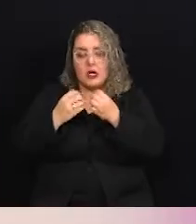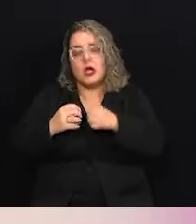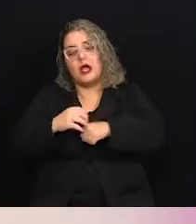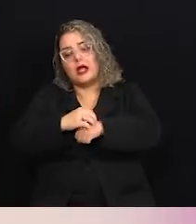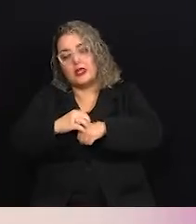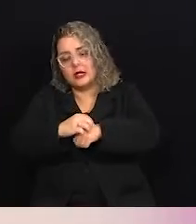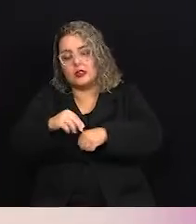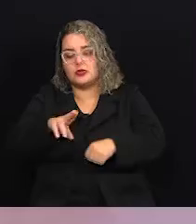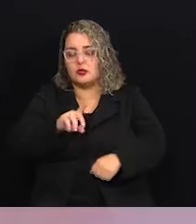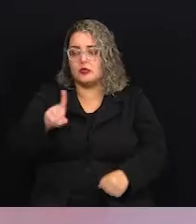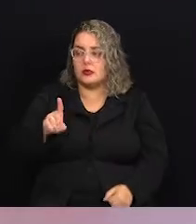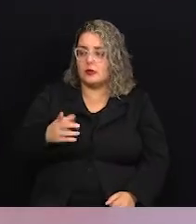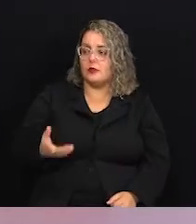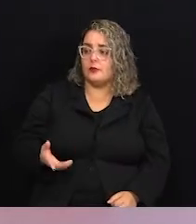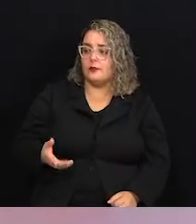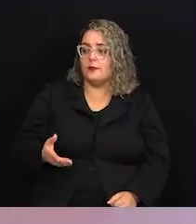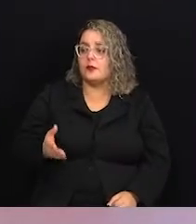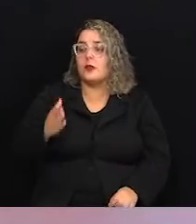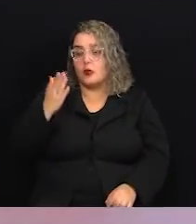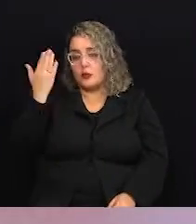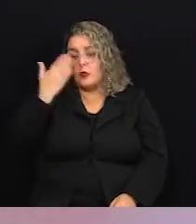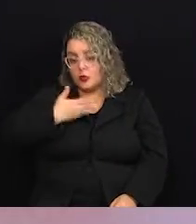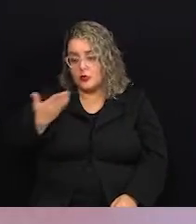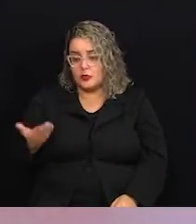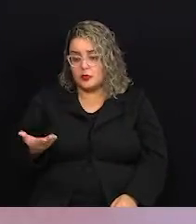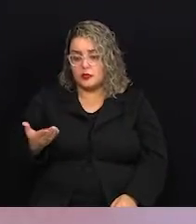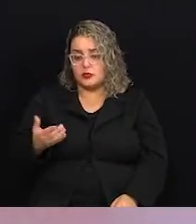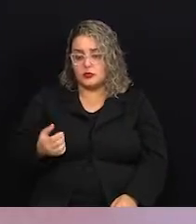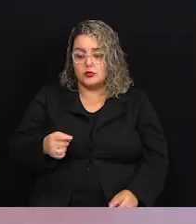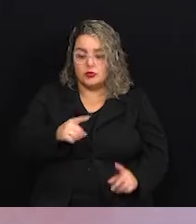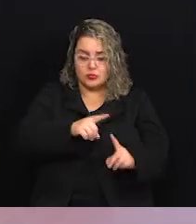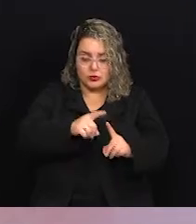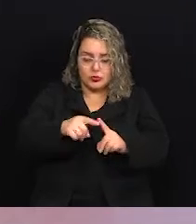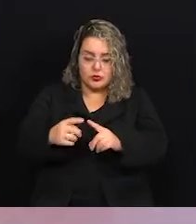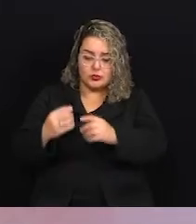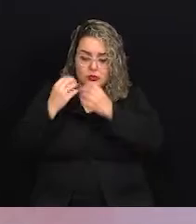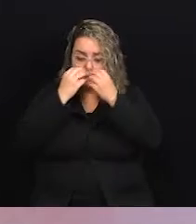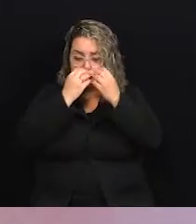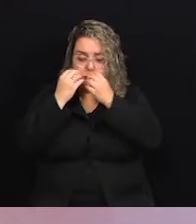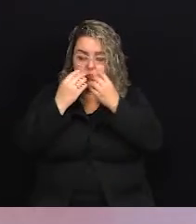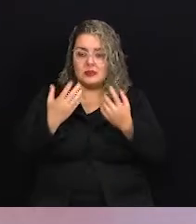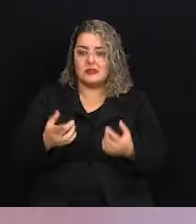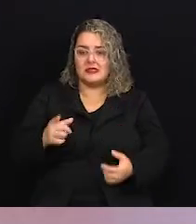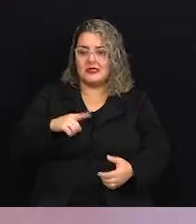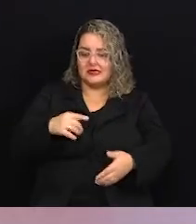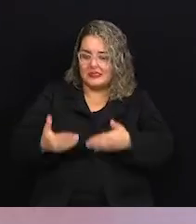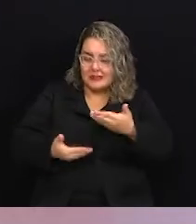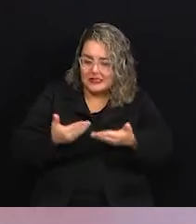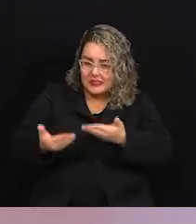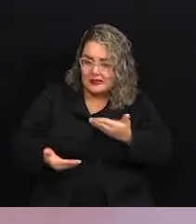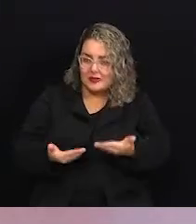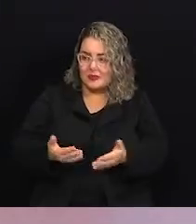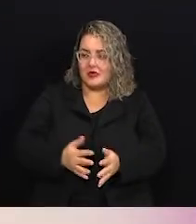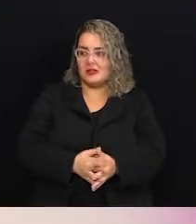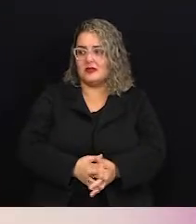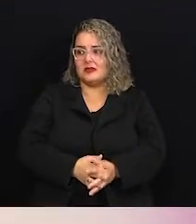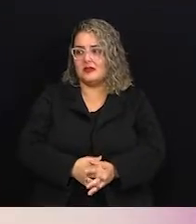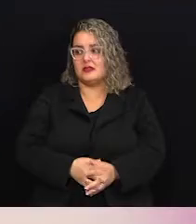ou não alérgica. Foi constatado, então, a pessoa está aí com um desses tipos de rinite. E aí, tem